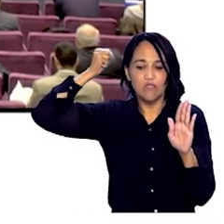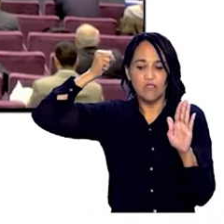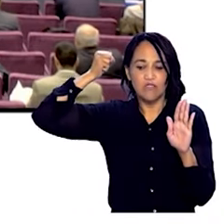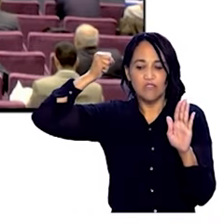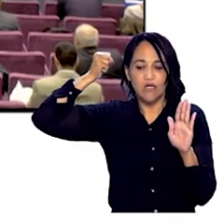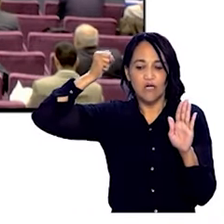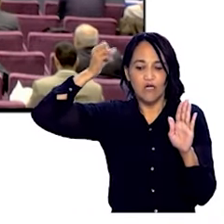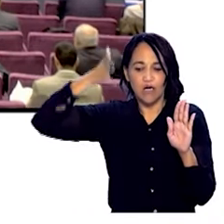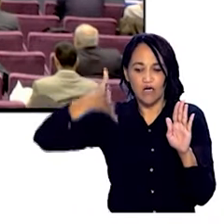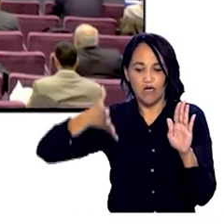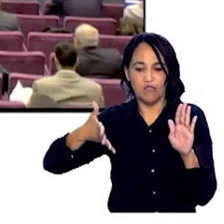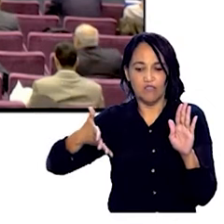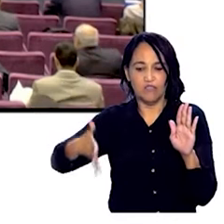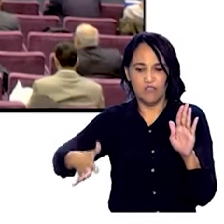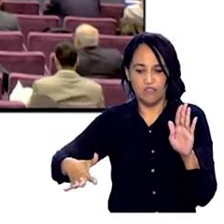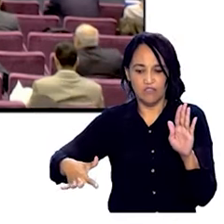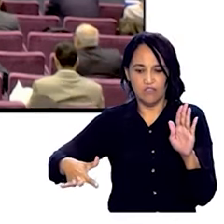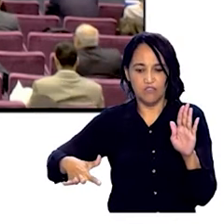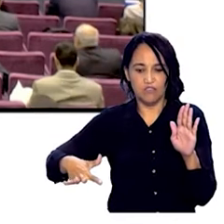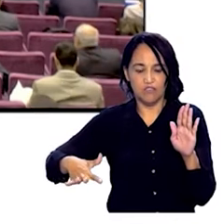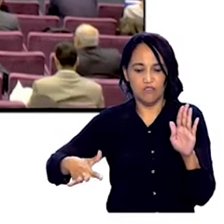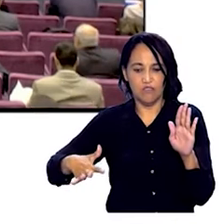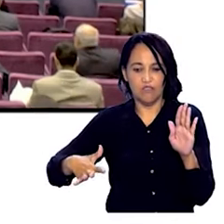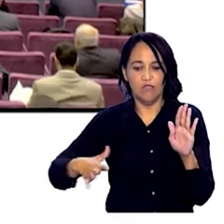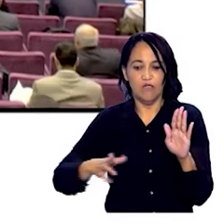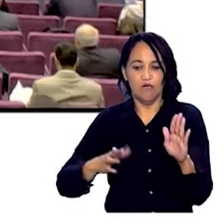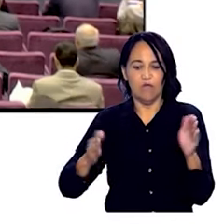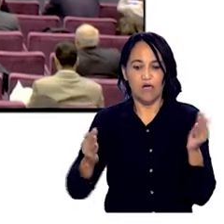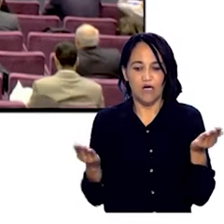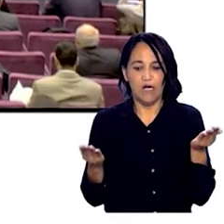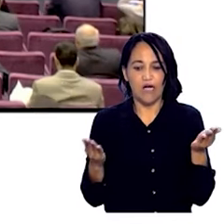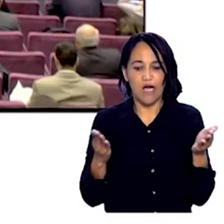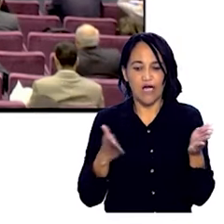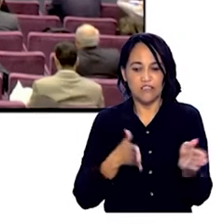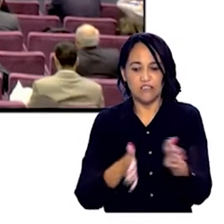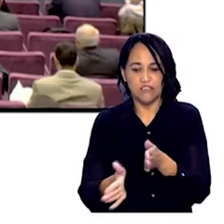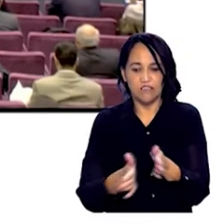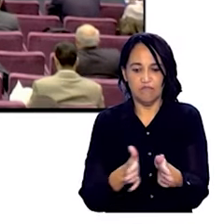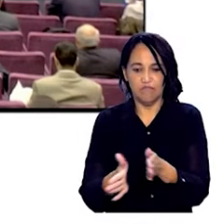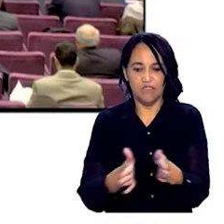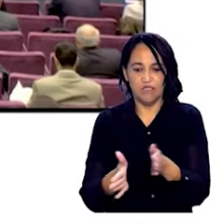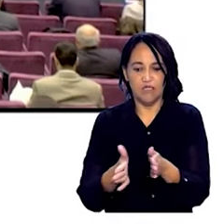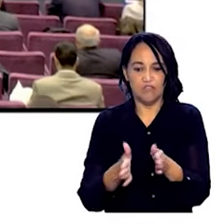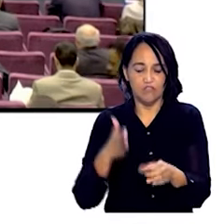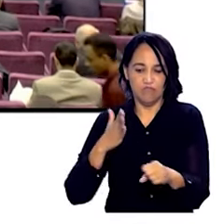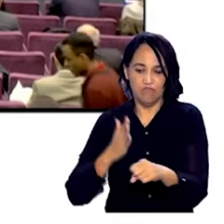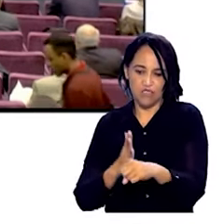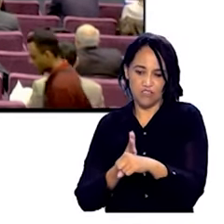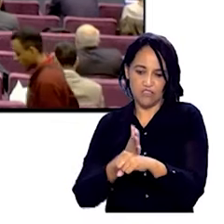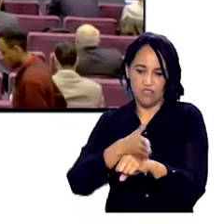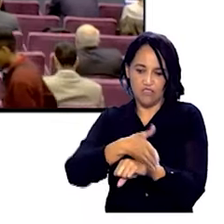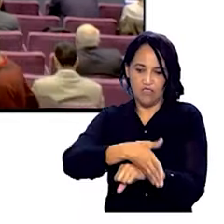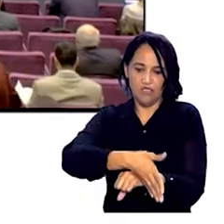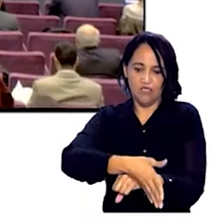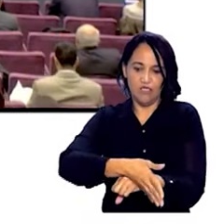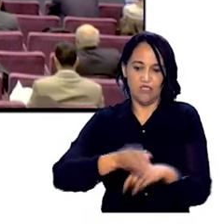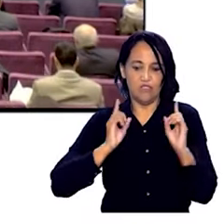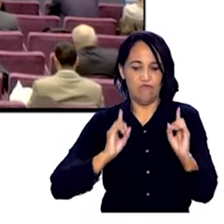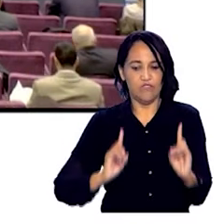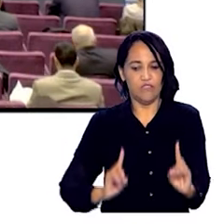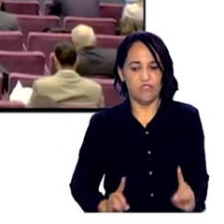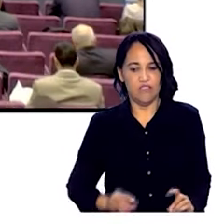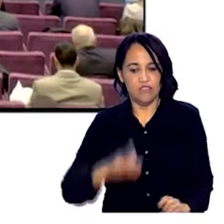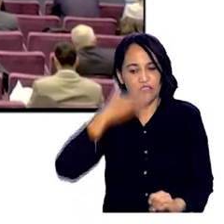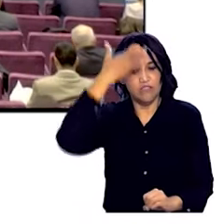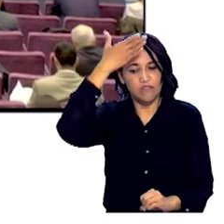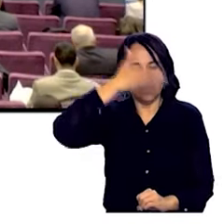como recurso de aos participantes com deficiência visual farei assim como mestre de cerimônias